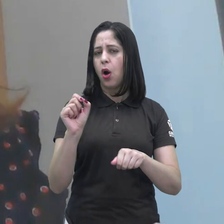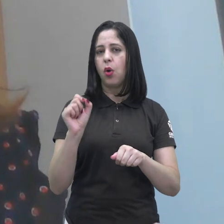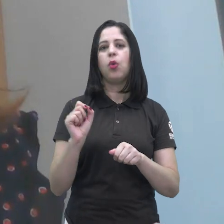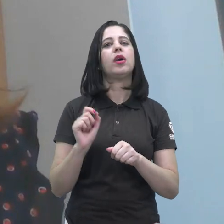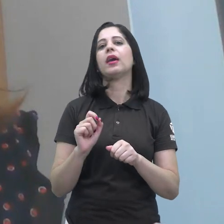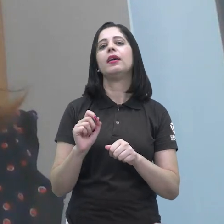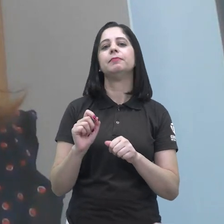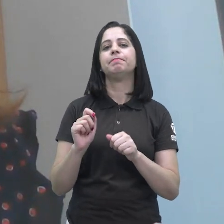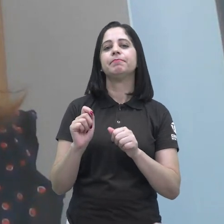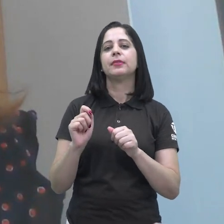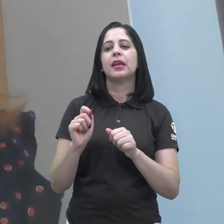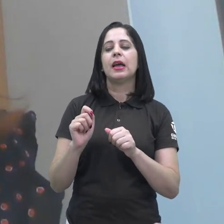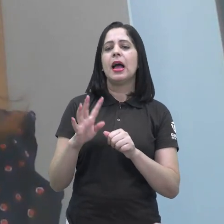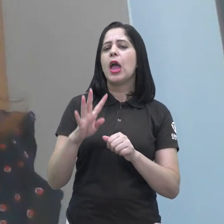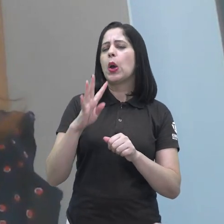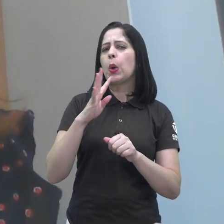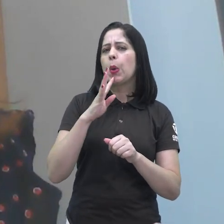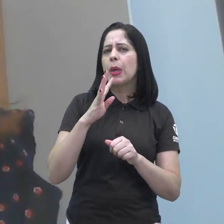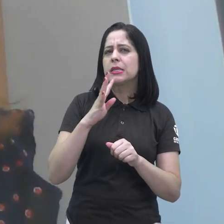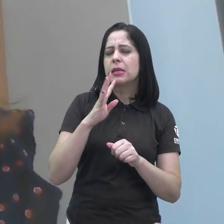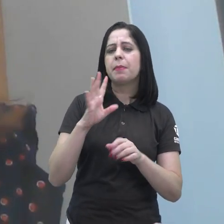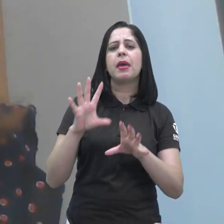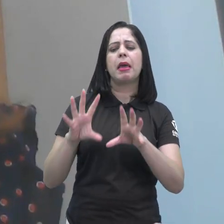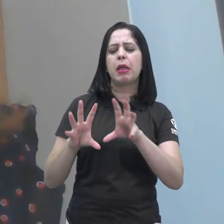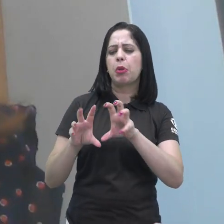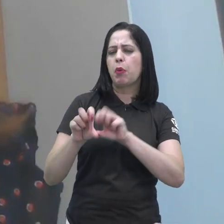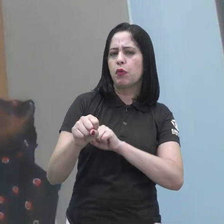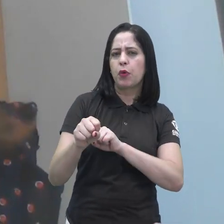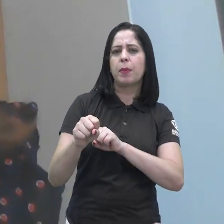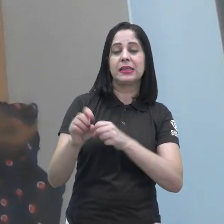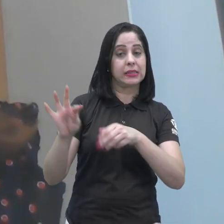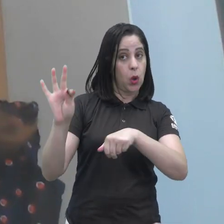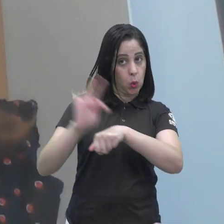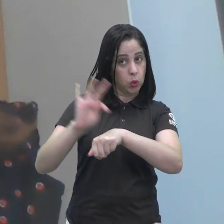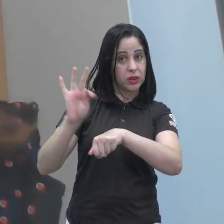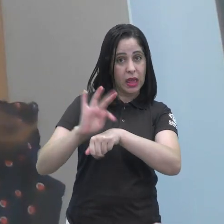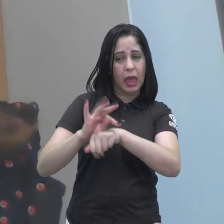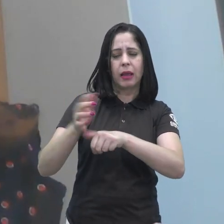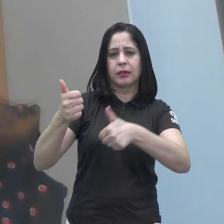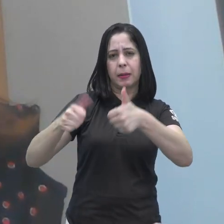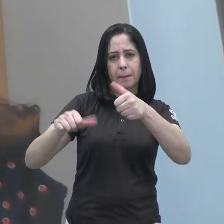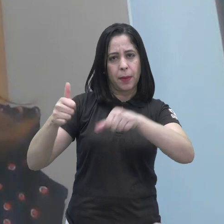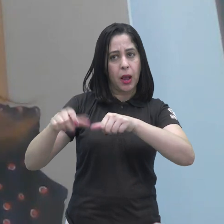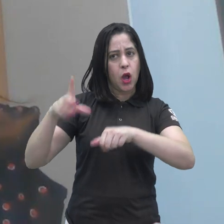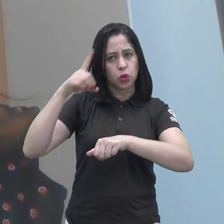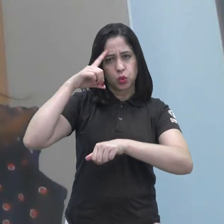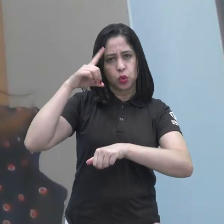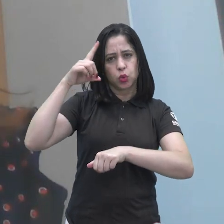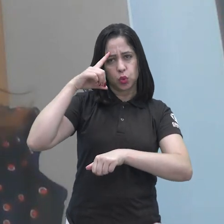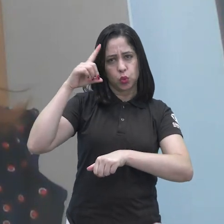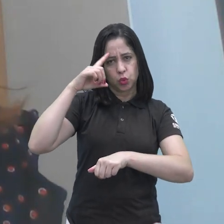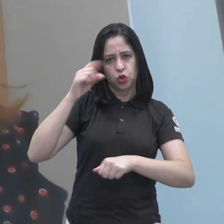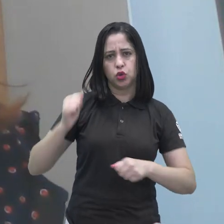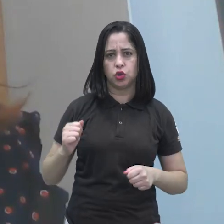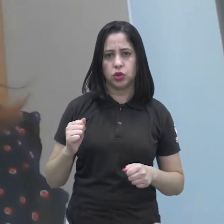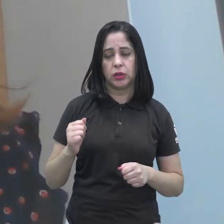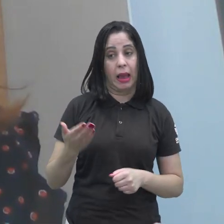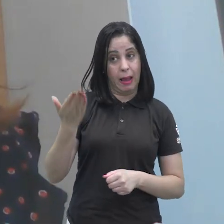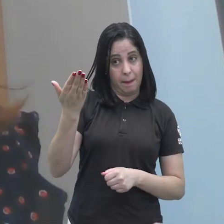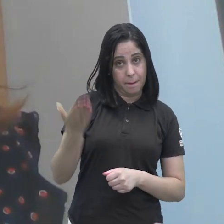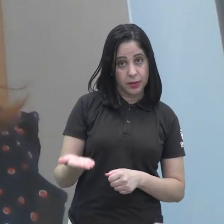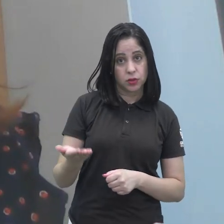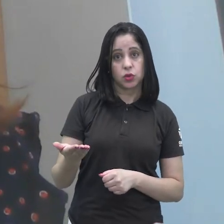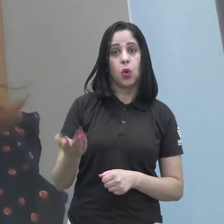são aquelas necessárias para de parte técnica mesmo, para sua análise no dia a dia, para que você